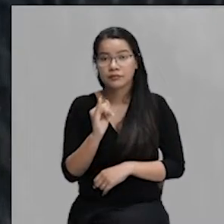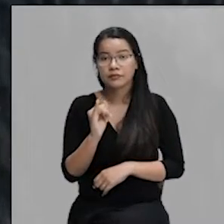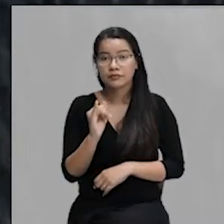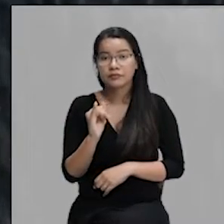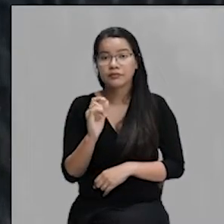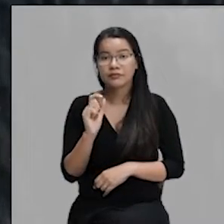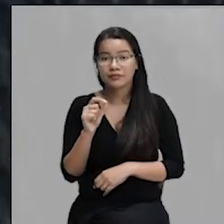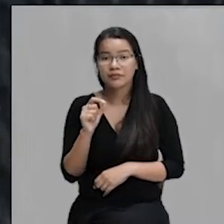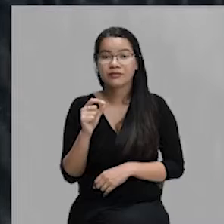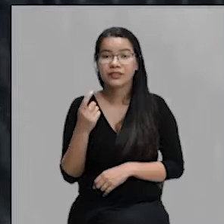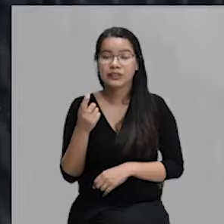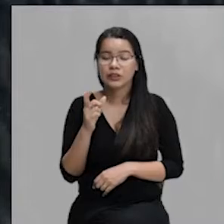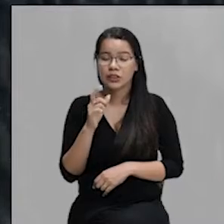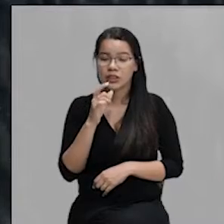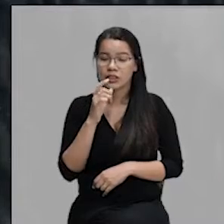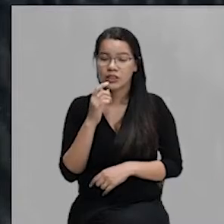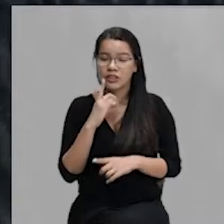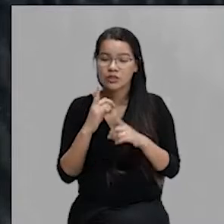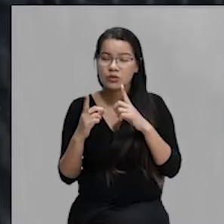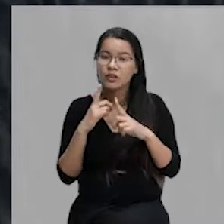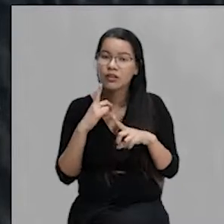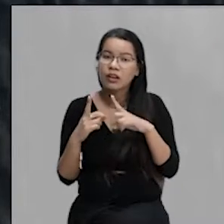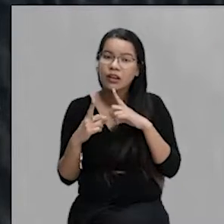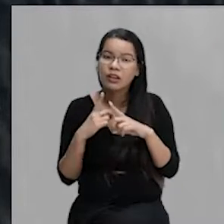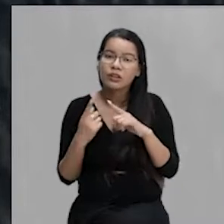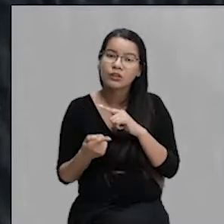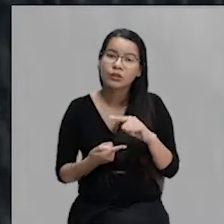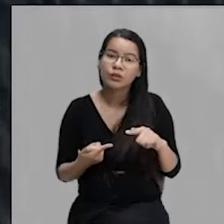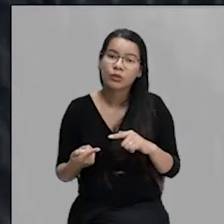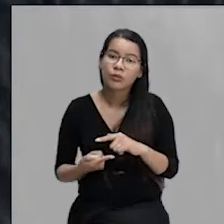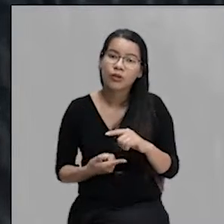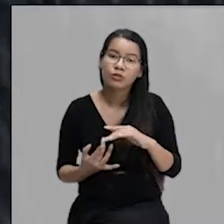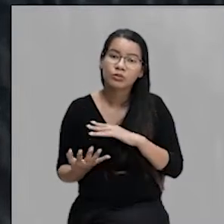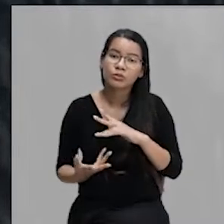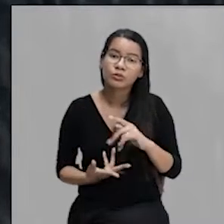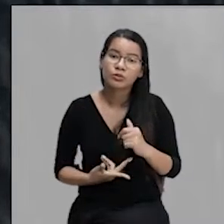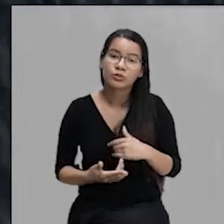discutidas em âmbito global. Porque existe uma